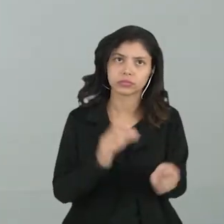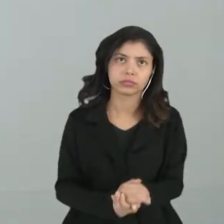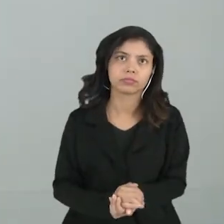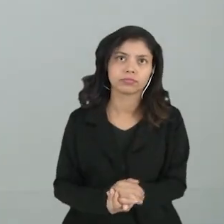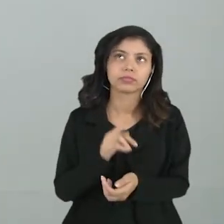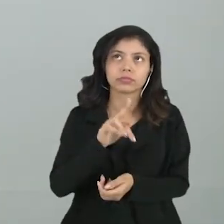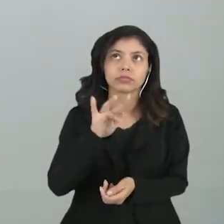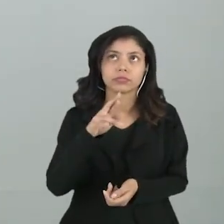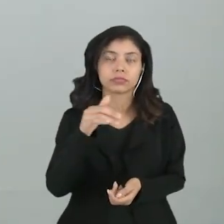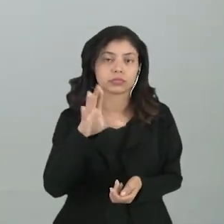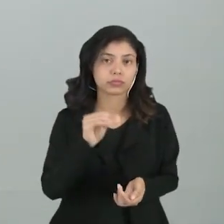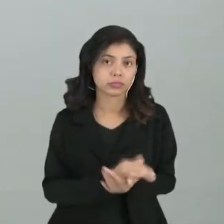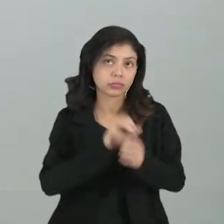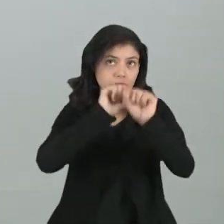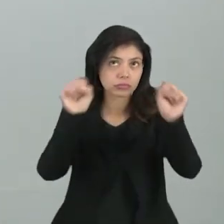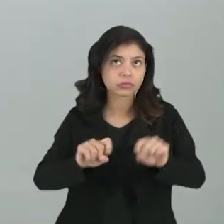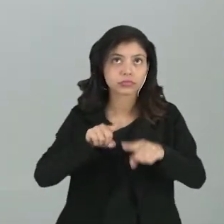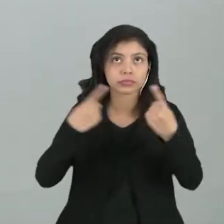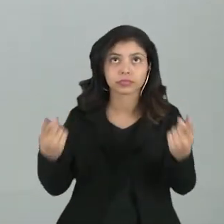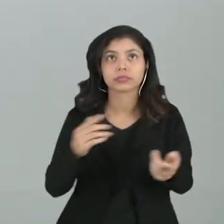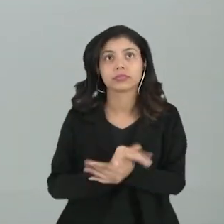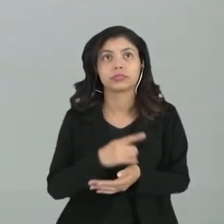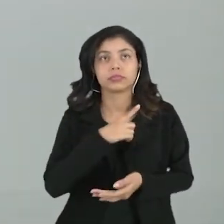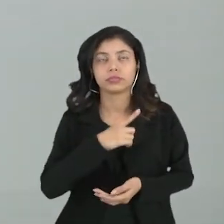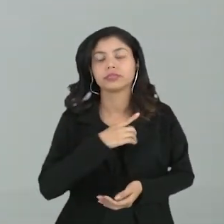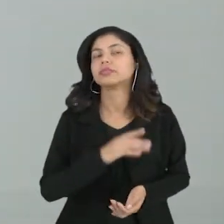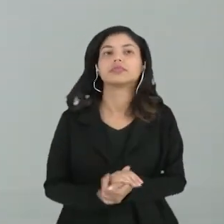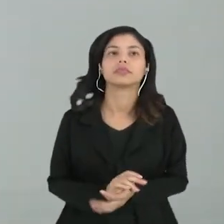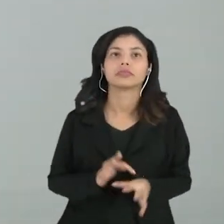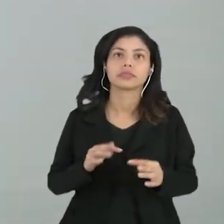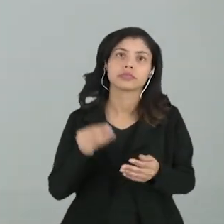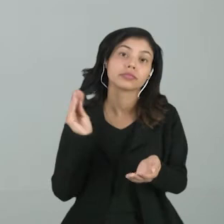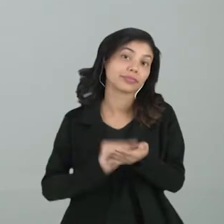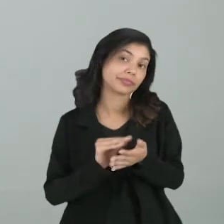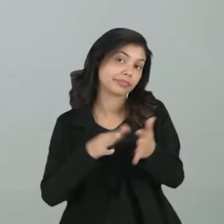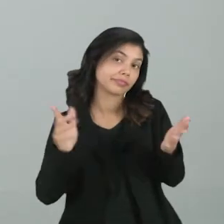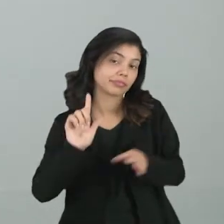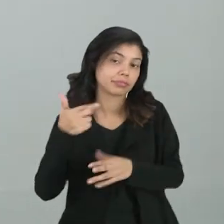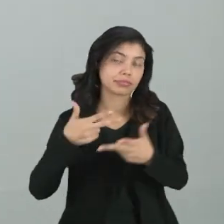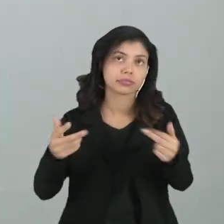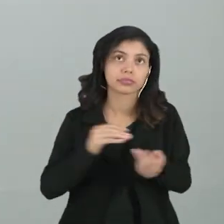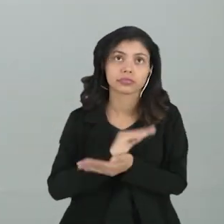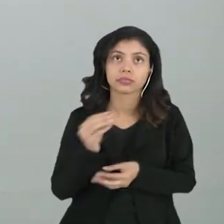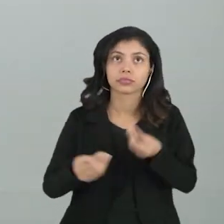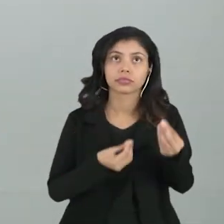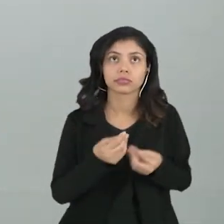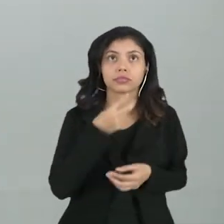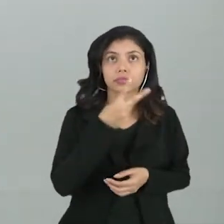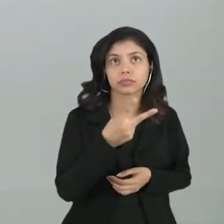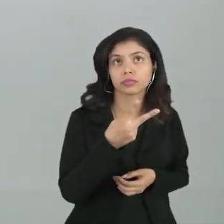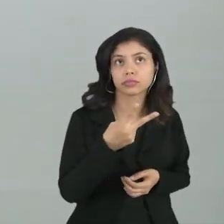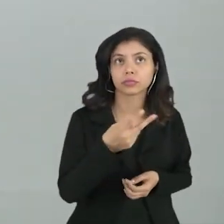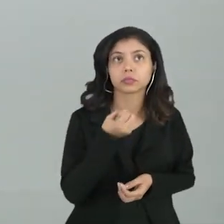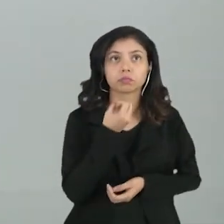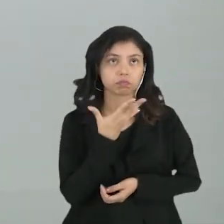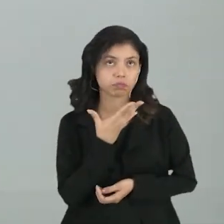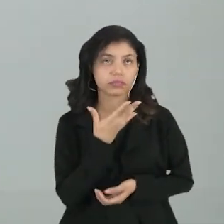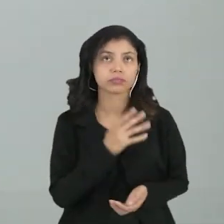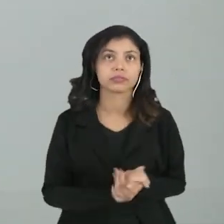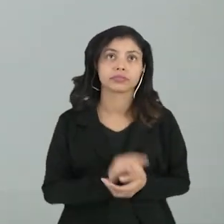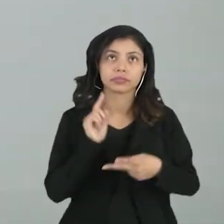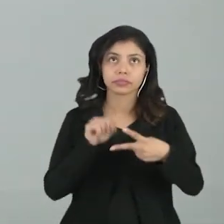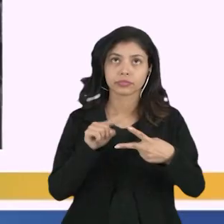fracasso desse sistema. Mas tivemos exceções, né? Com 2 bons resultados,